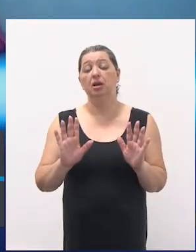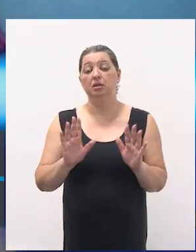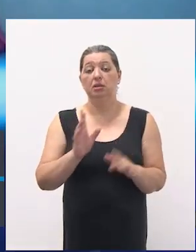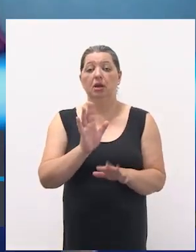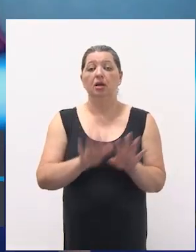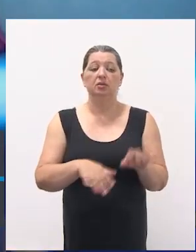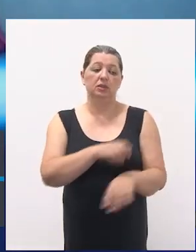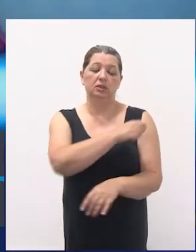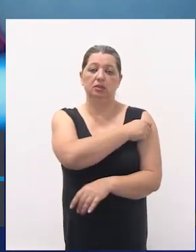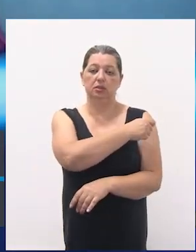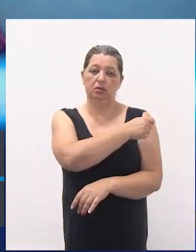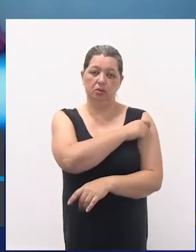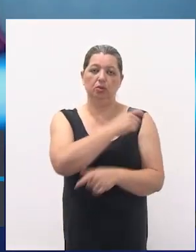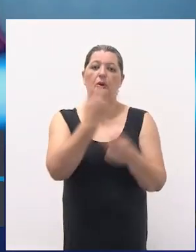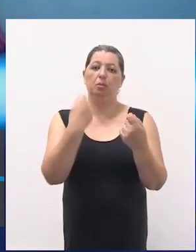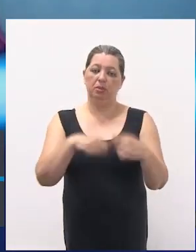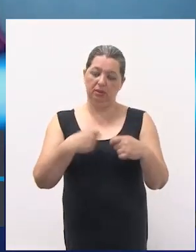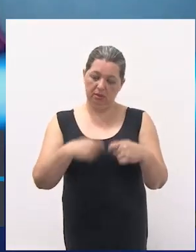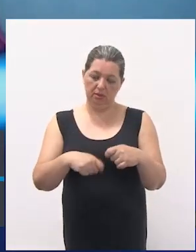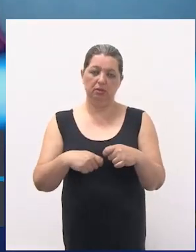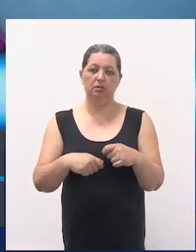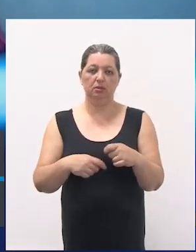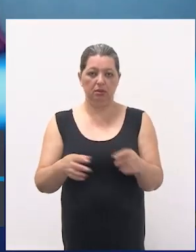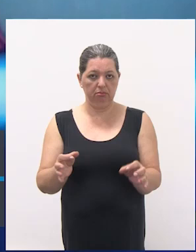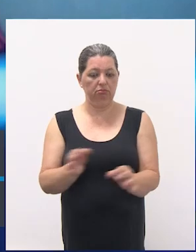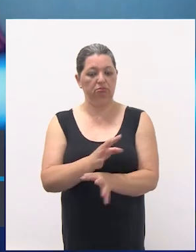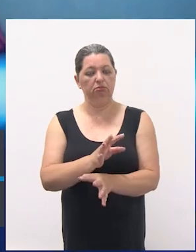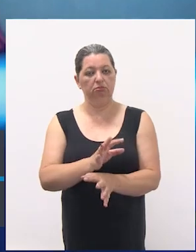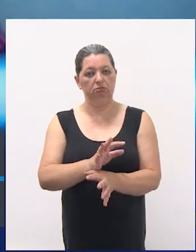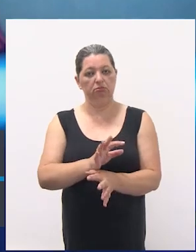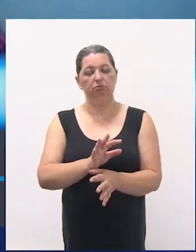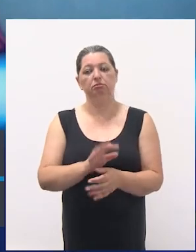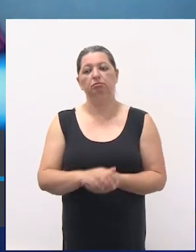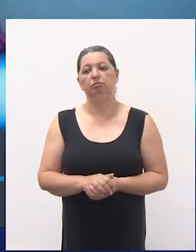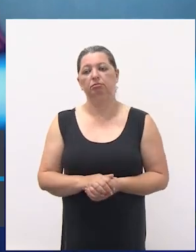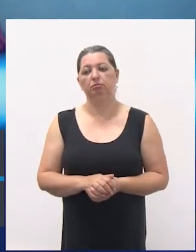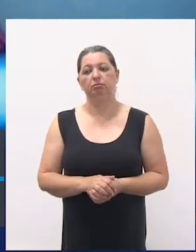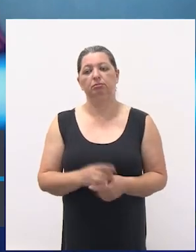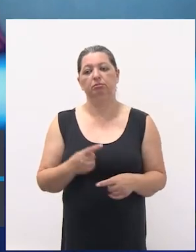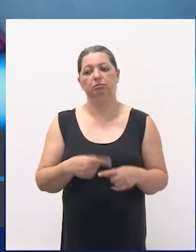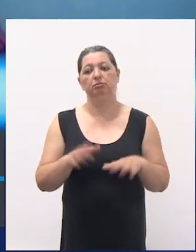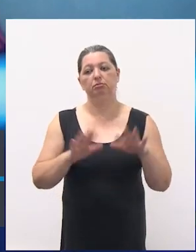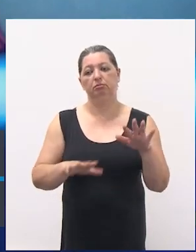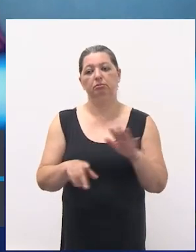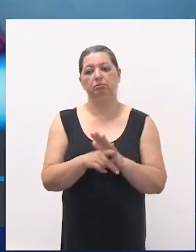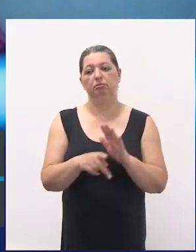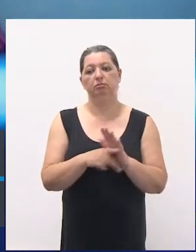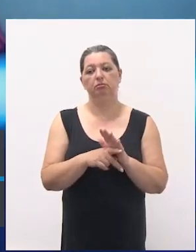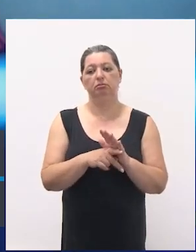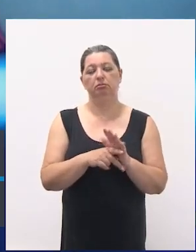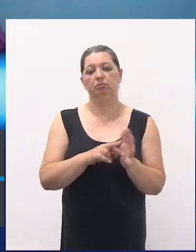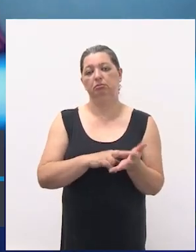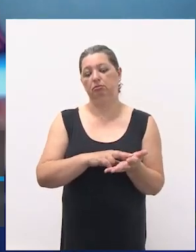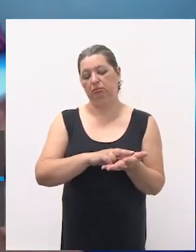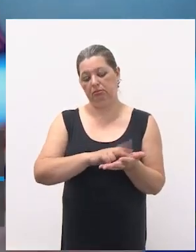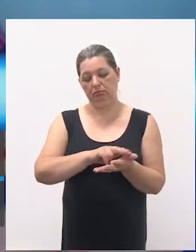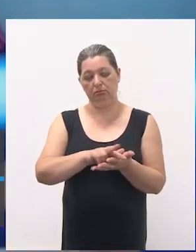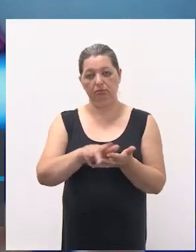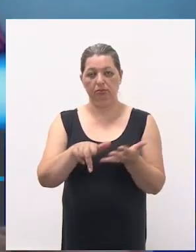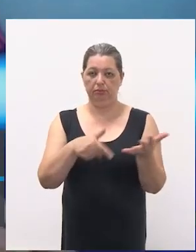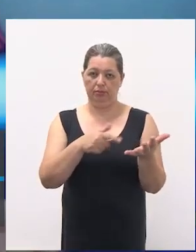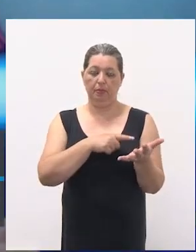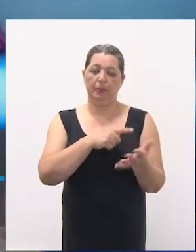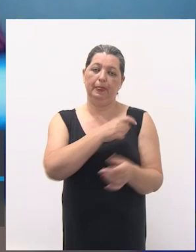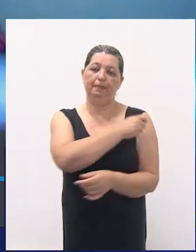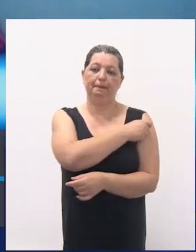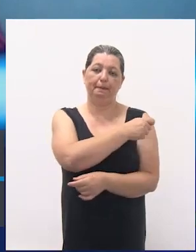precisa devolver, né? E às vezes a gente tem esquemas também que a gente tem que o